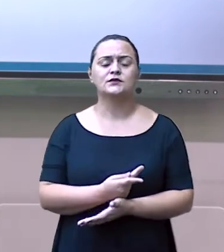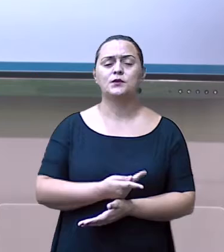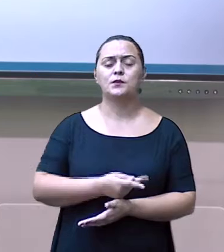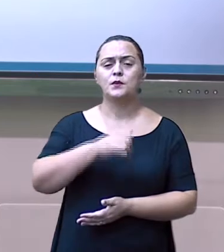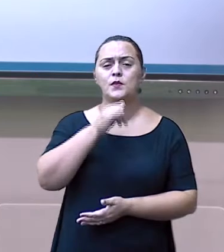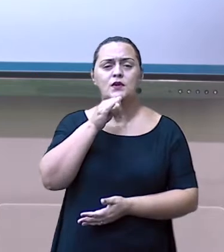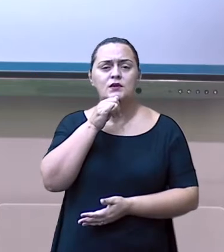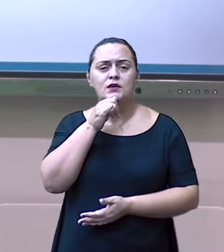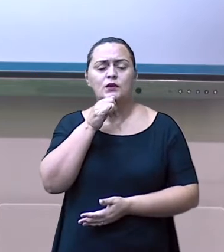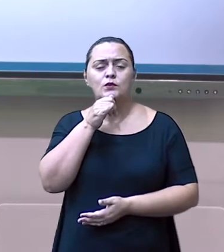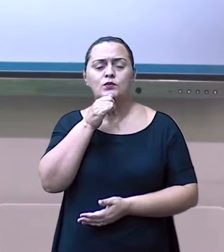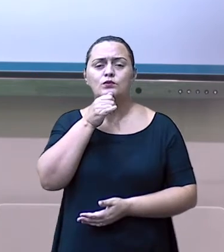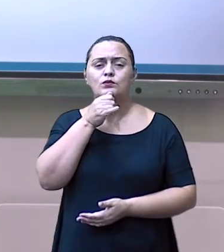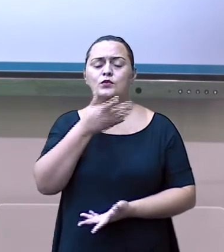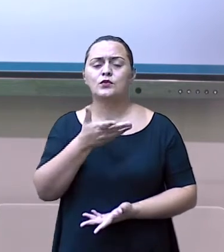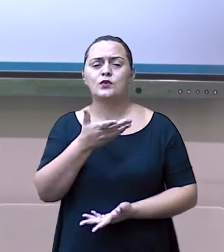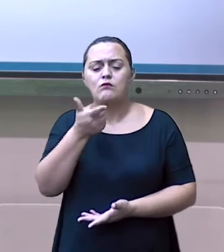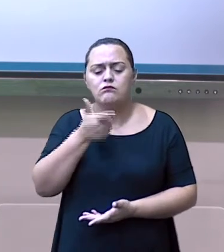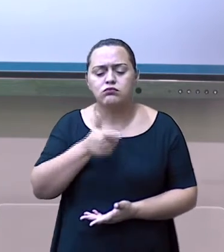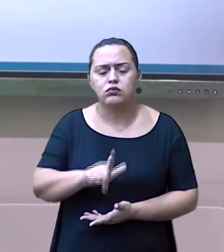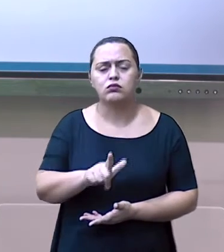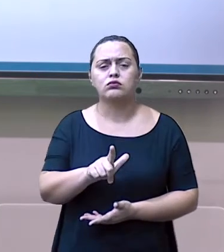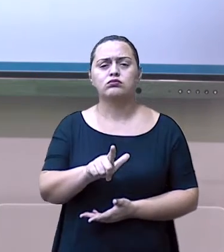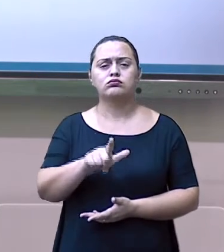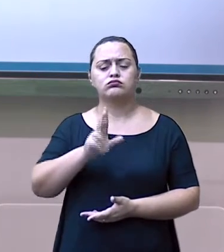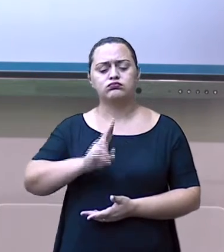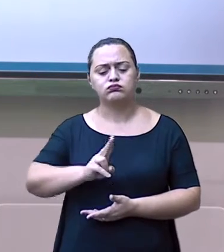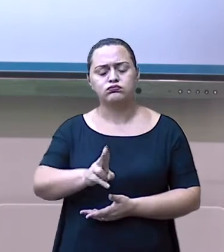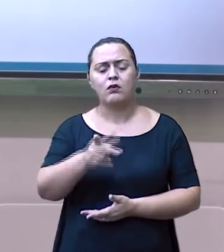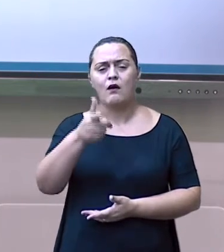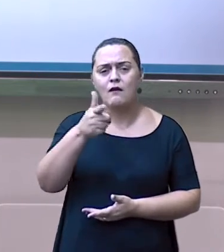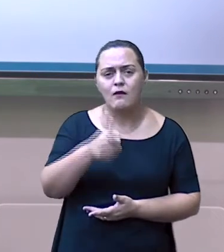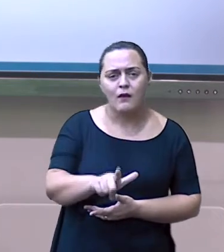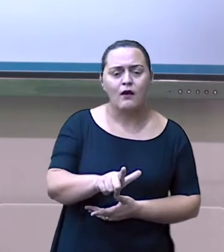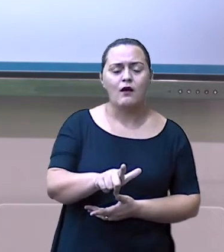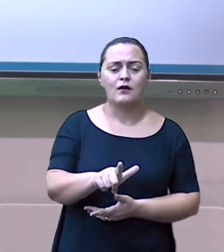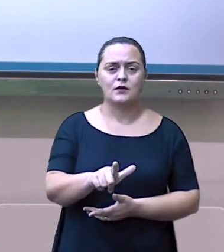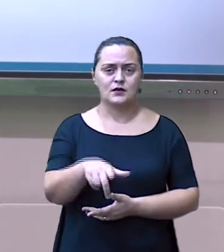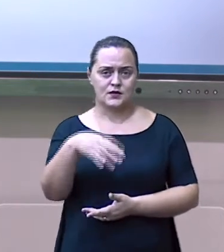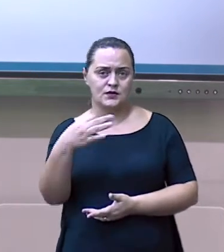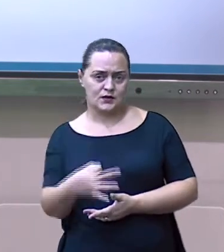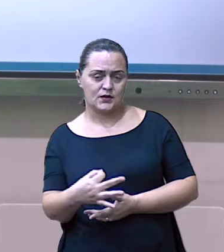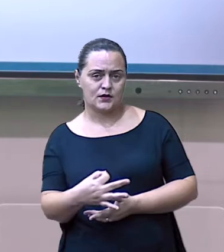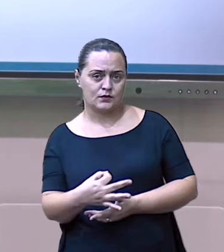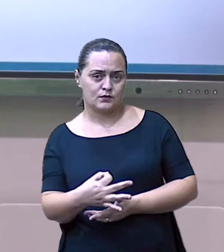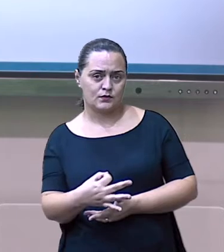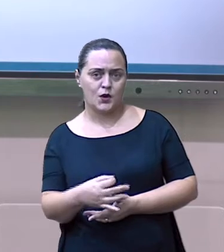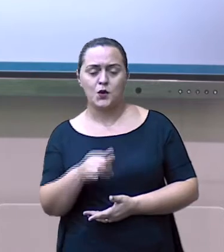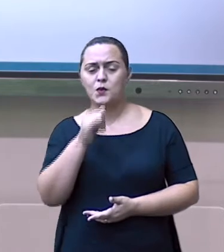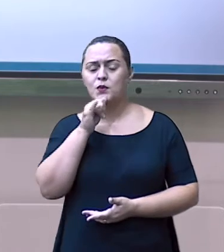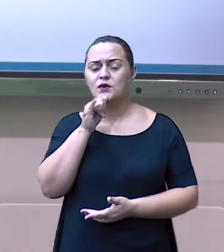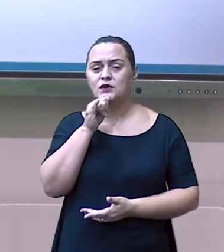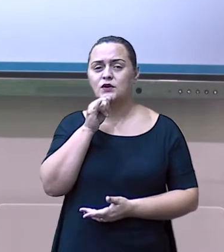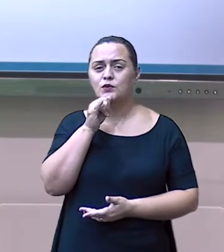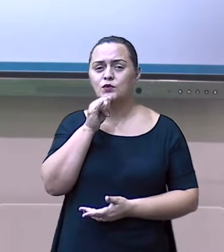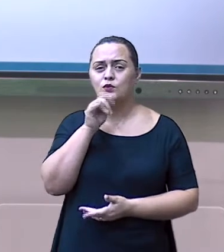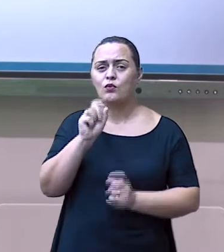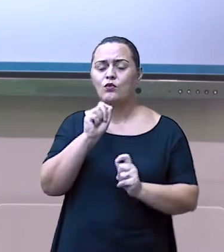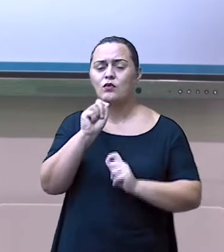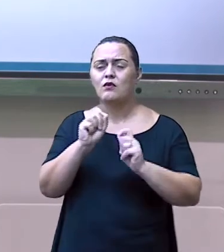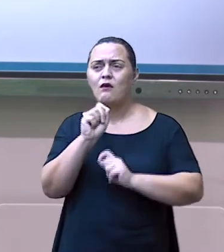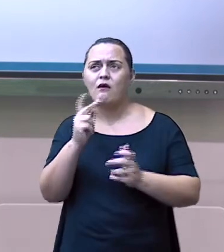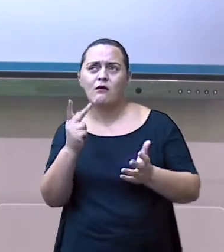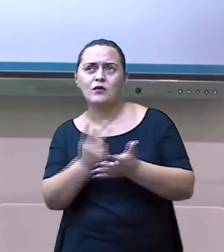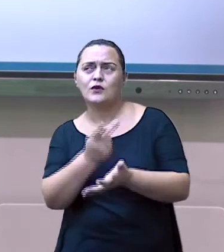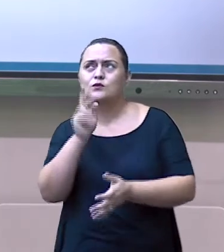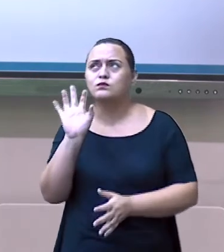dinâmica dos fenômenos, tanto naturais, quanto os